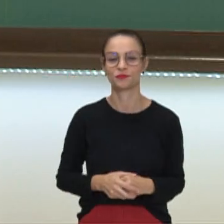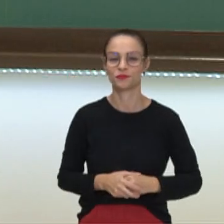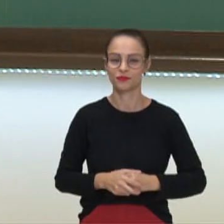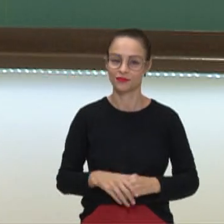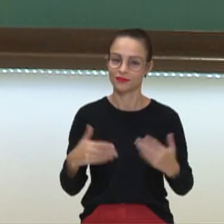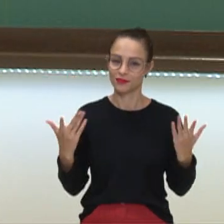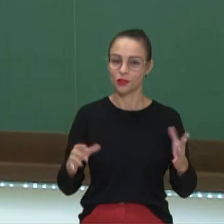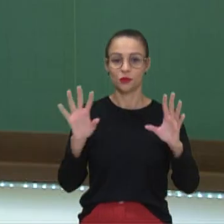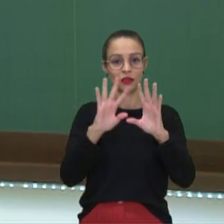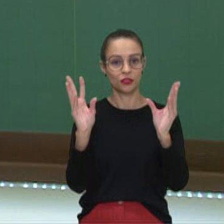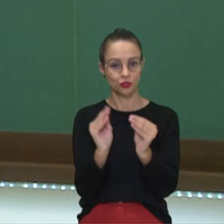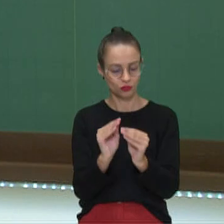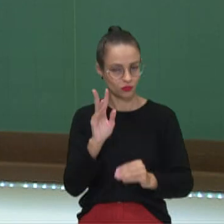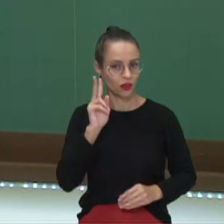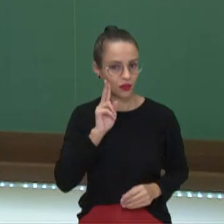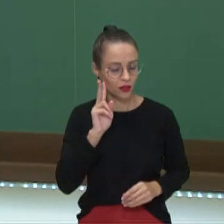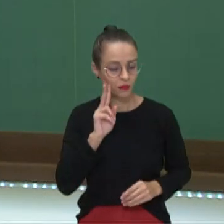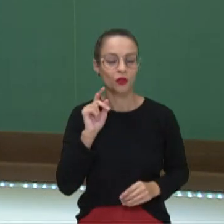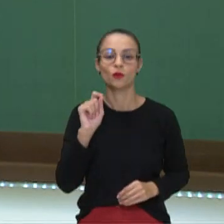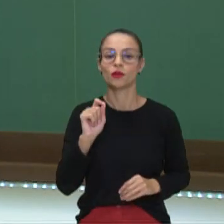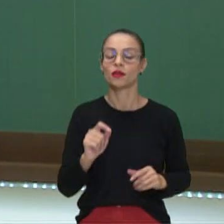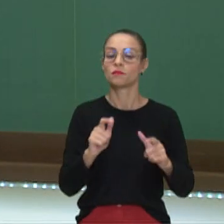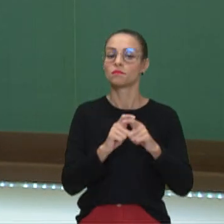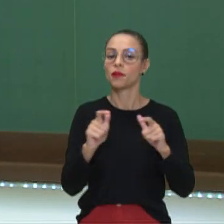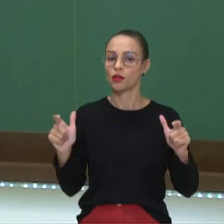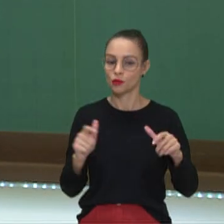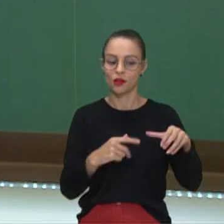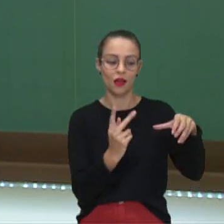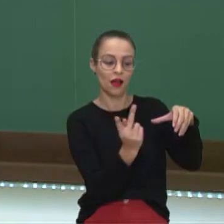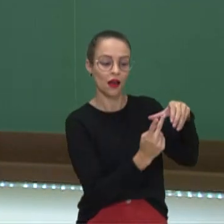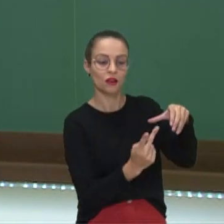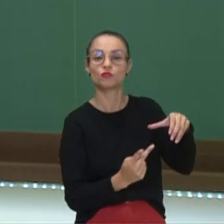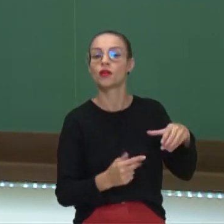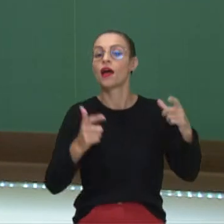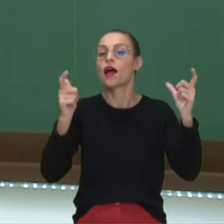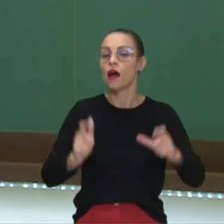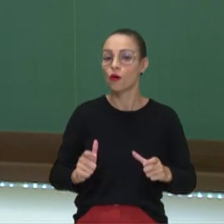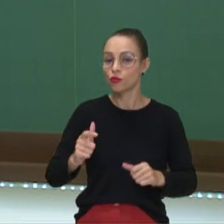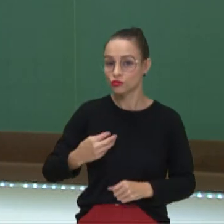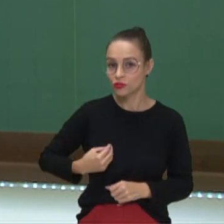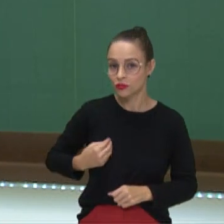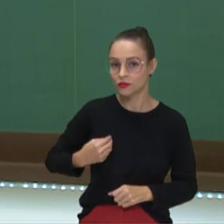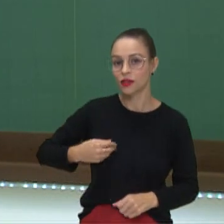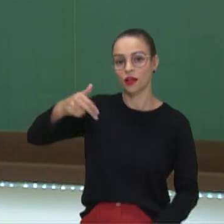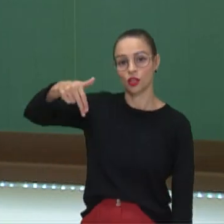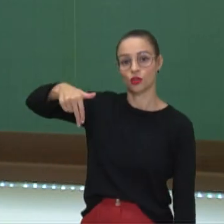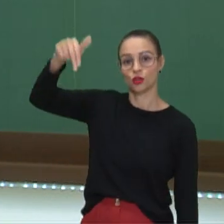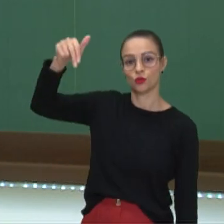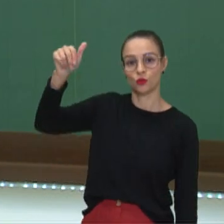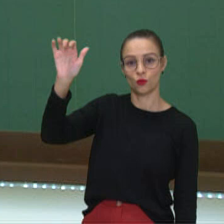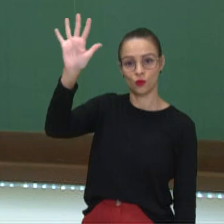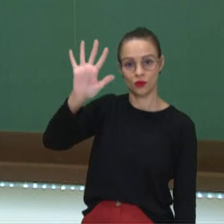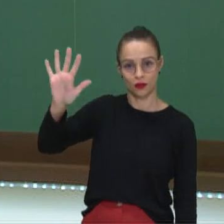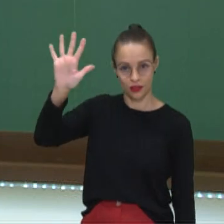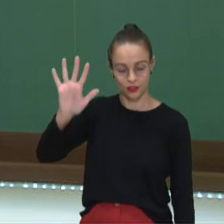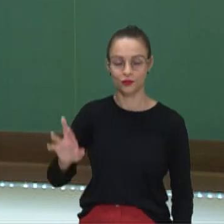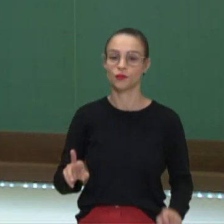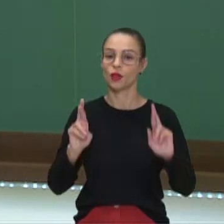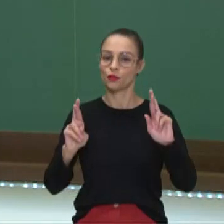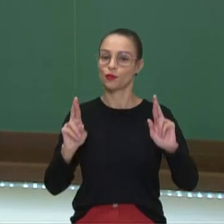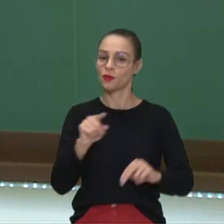Então é isso, lembrando que a maioria das nossas artes rupestres estão no Nordeste, né, como a professora falou. Espero que vocês